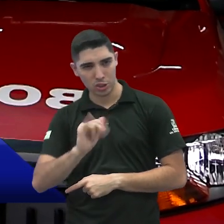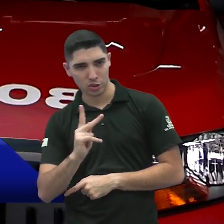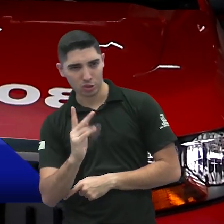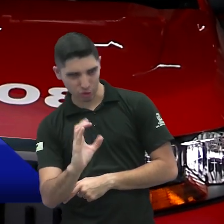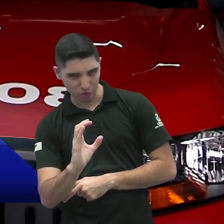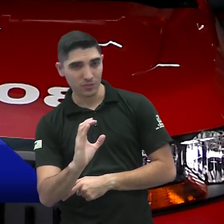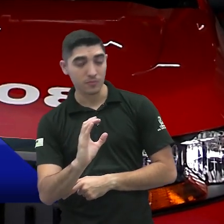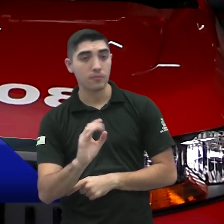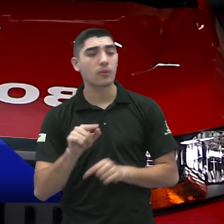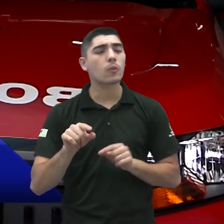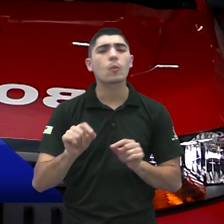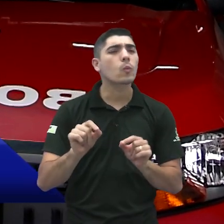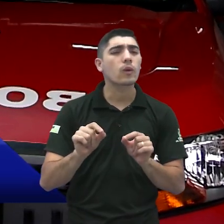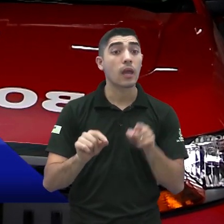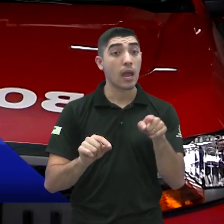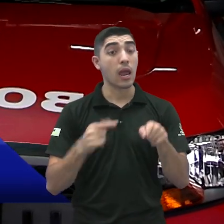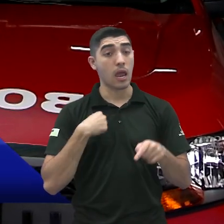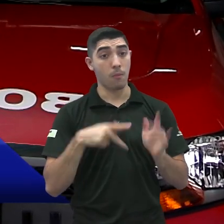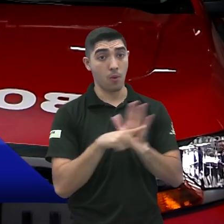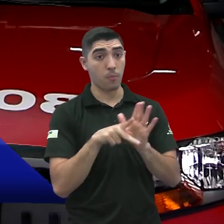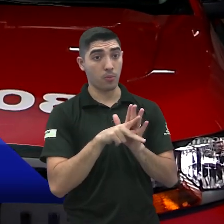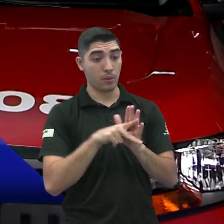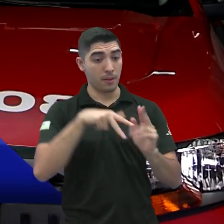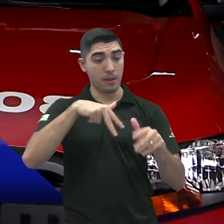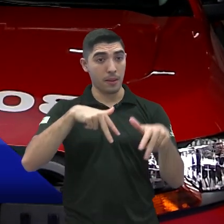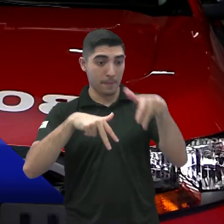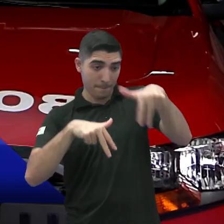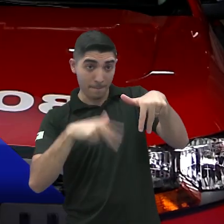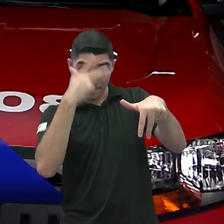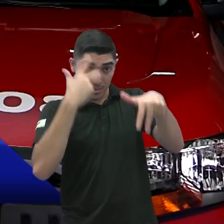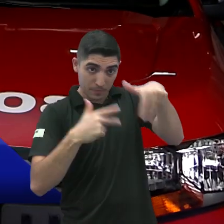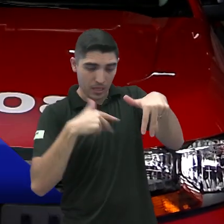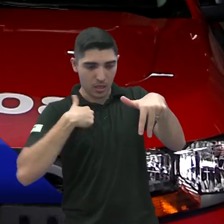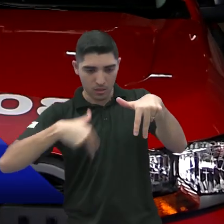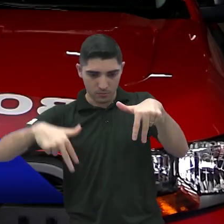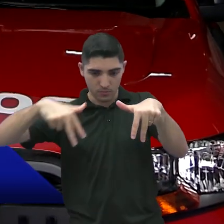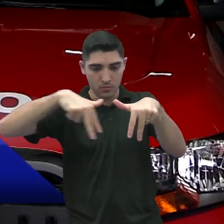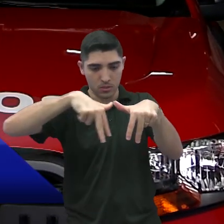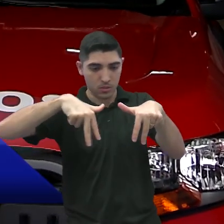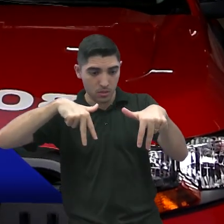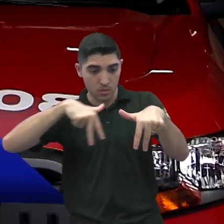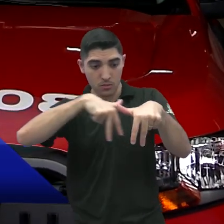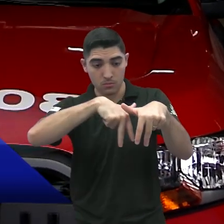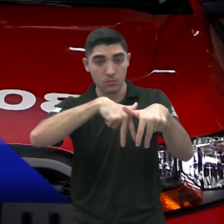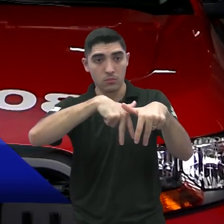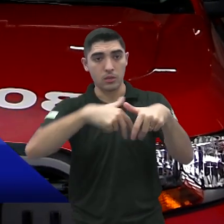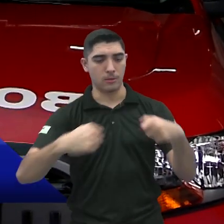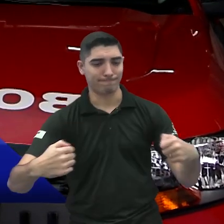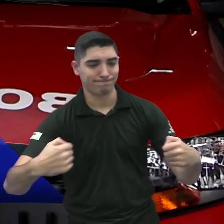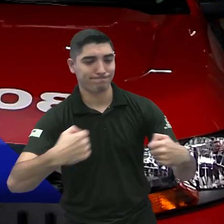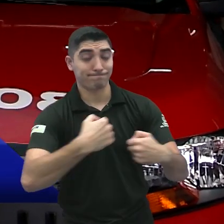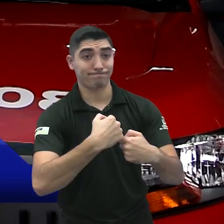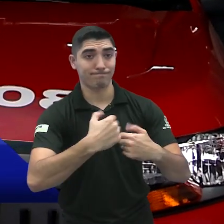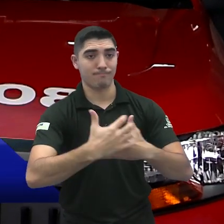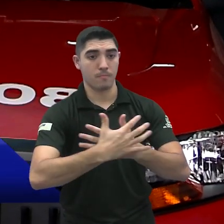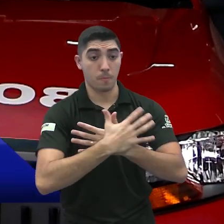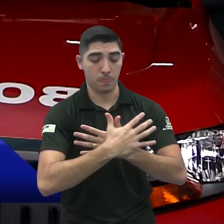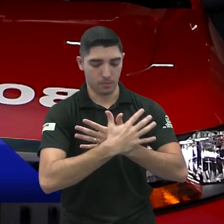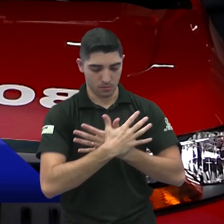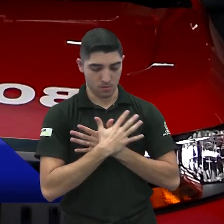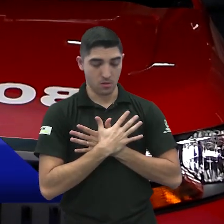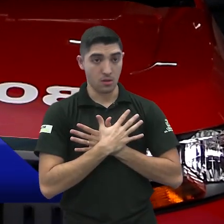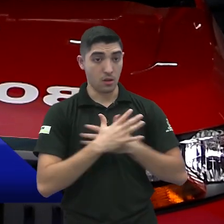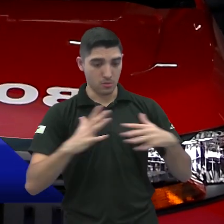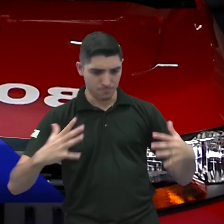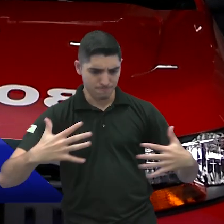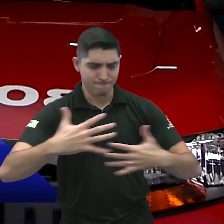É uma manobra na qual eu vou fazer compressões torácicas, mas com a pessoa em pé. Então, eu vou abraçar pelas costas a